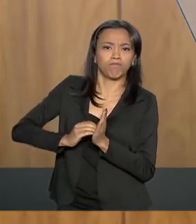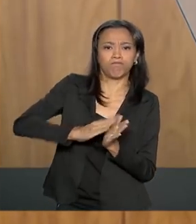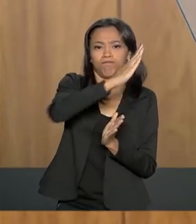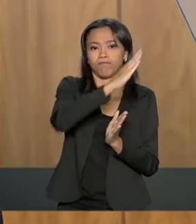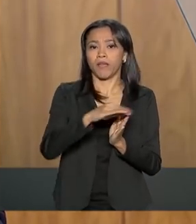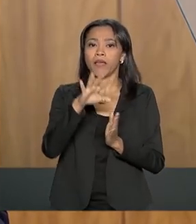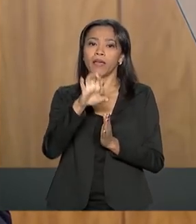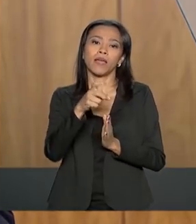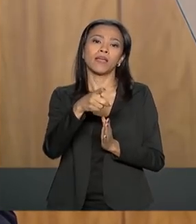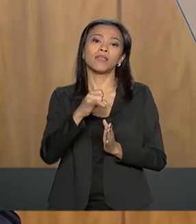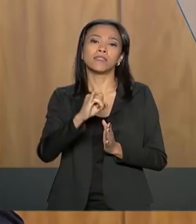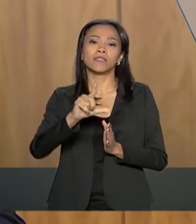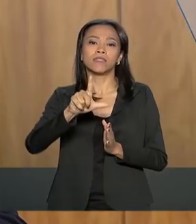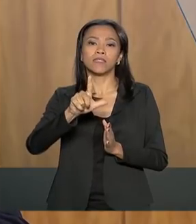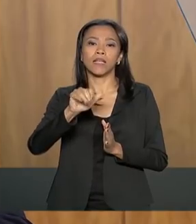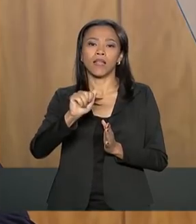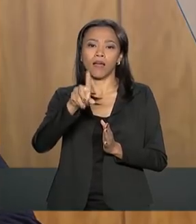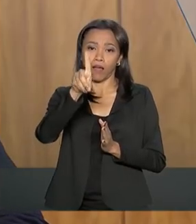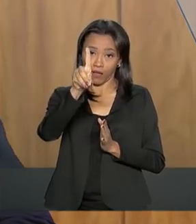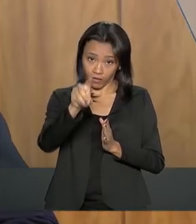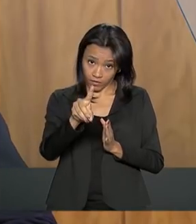Brasil e nosso governo